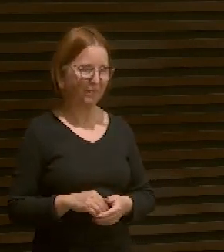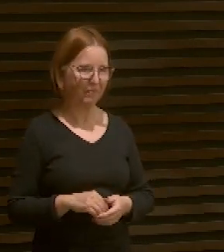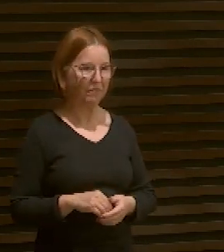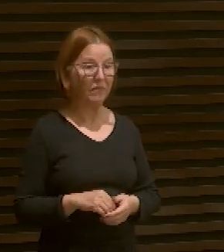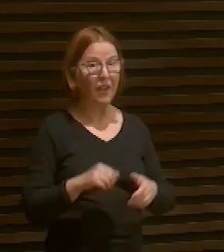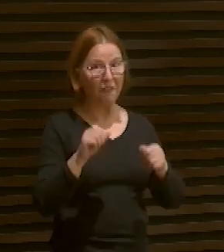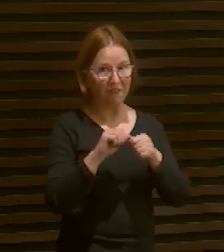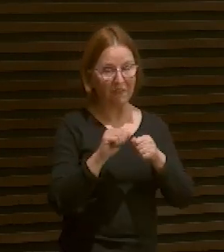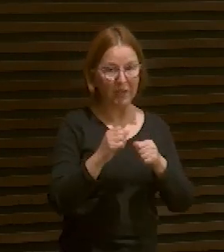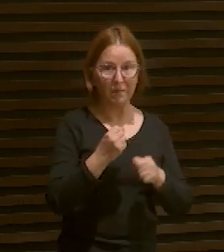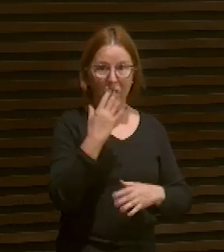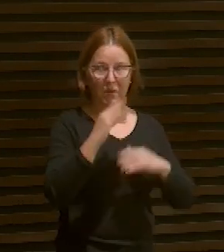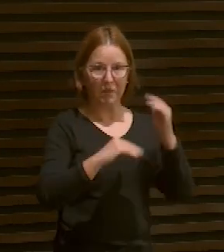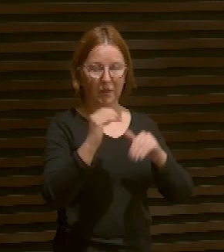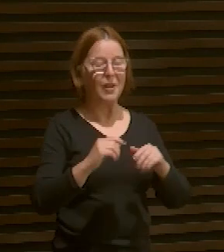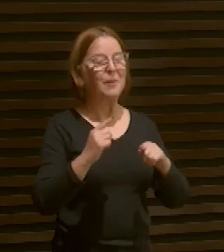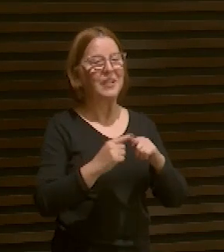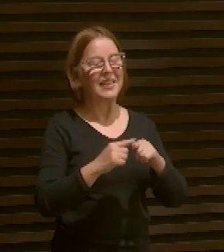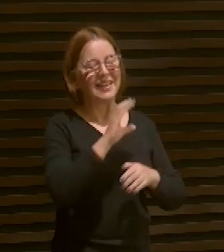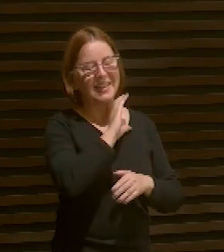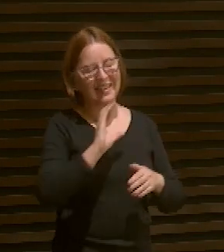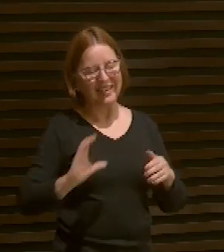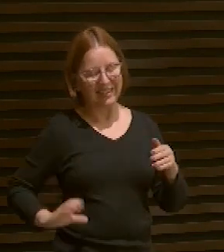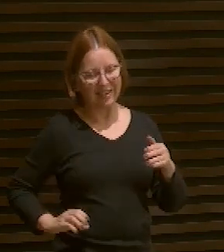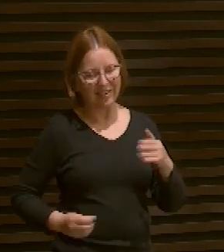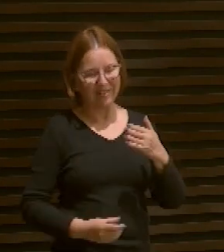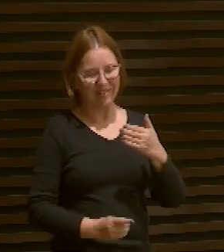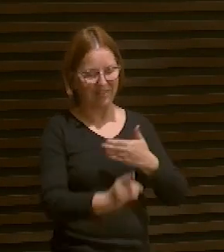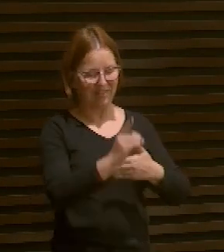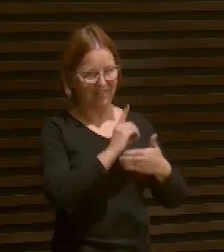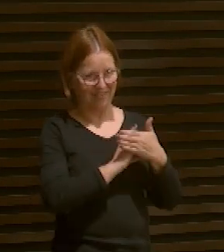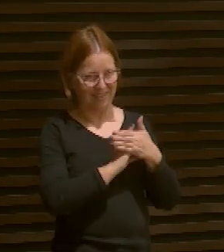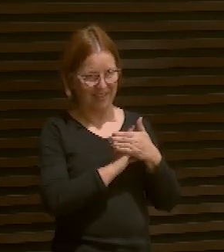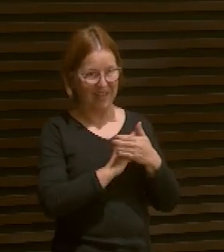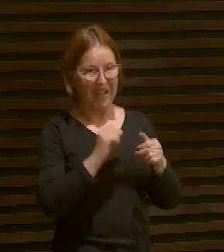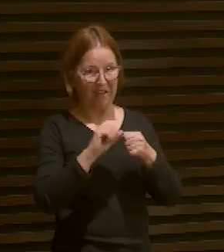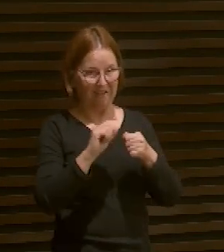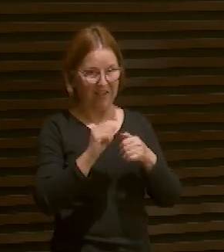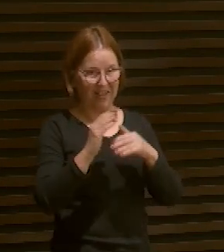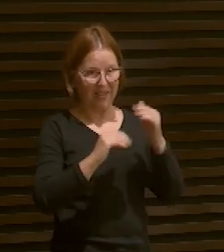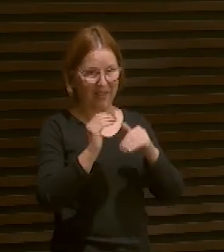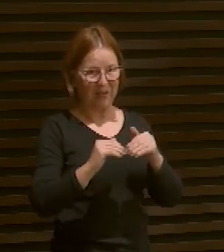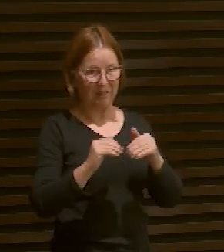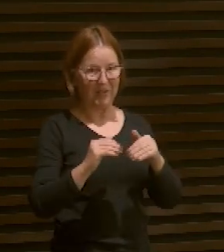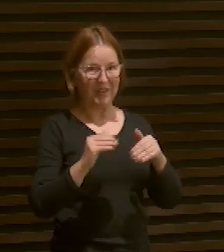Ele faz boas obras porque Cristo nele é que faz as obras que já foram de antemão